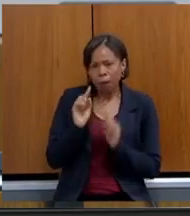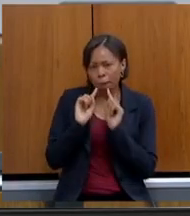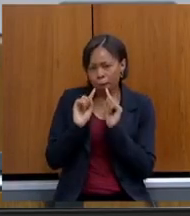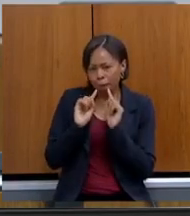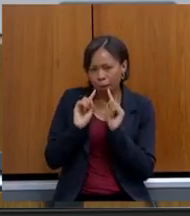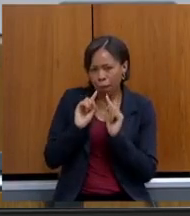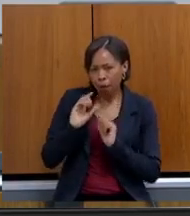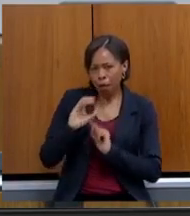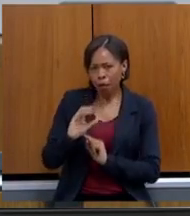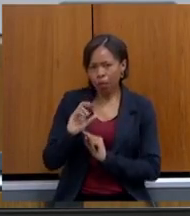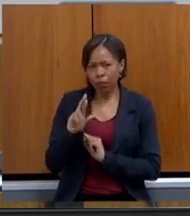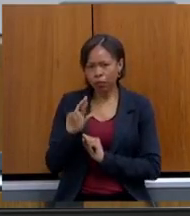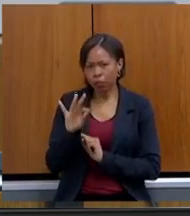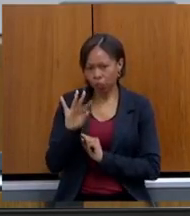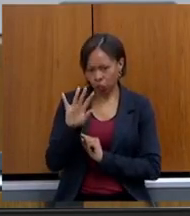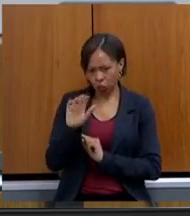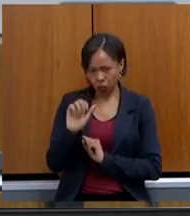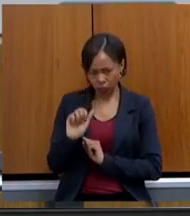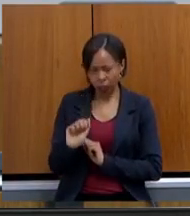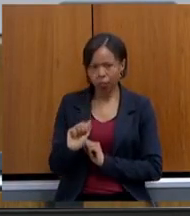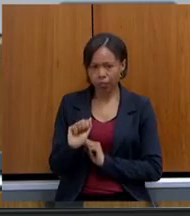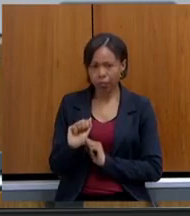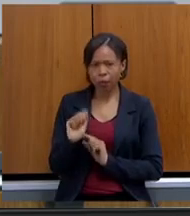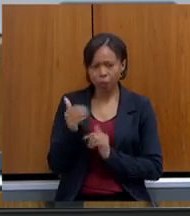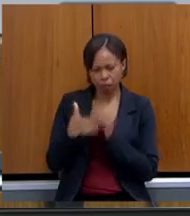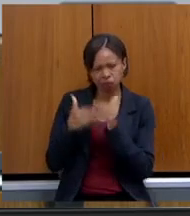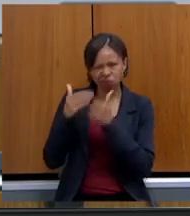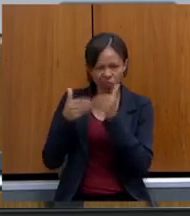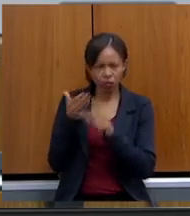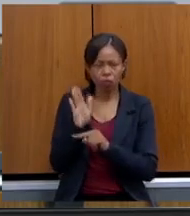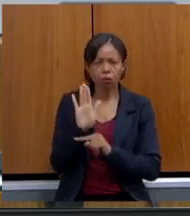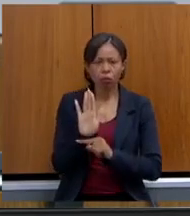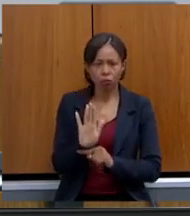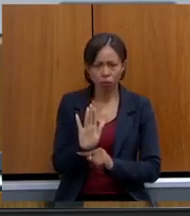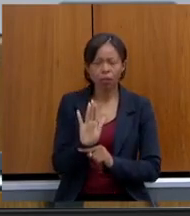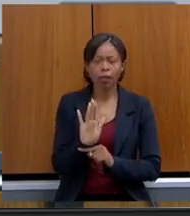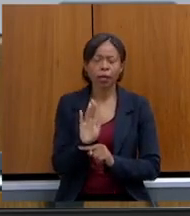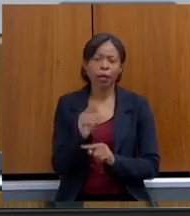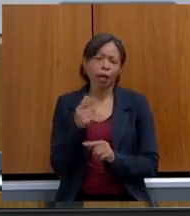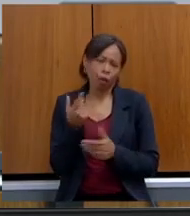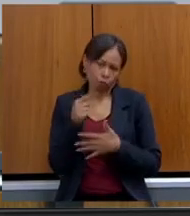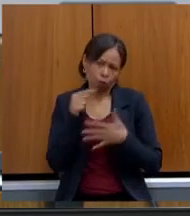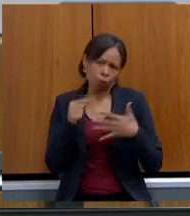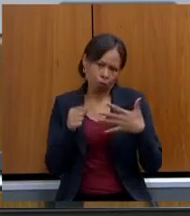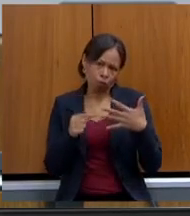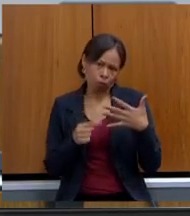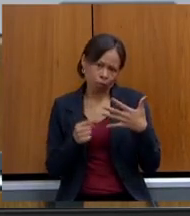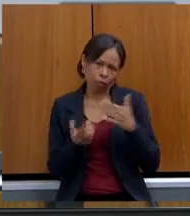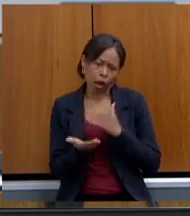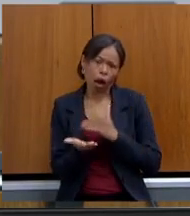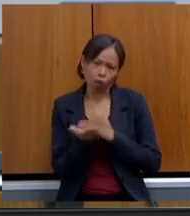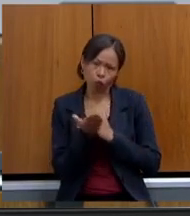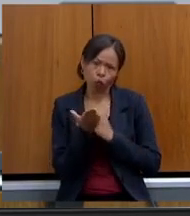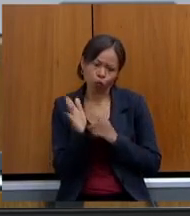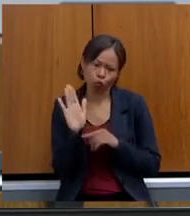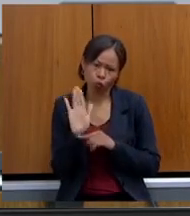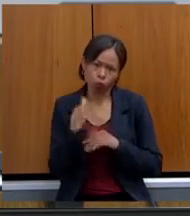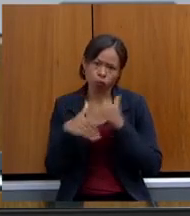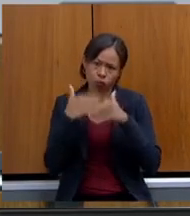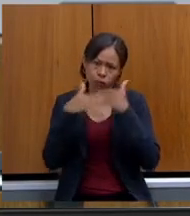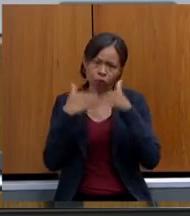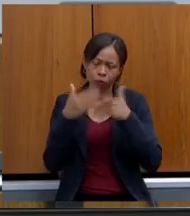importante né mesmo estando na base do governo trazer algumas ponderações né que é para o nosso crescimento A gente tem que sempre avaliar